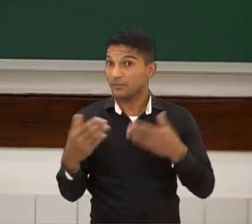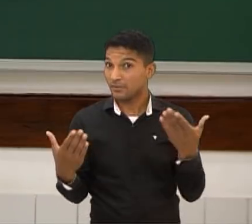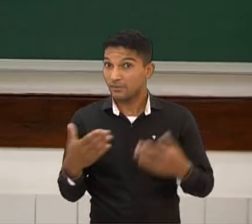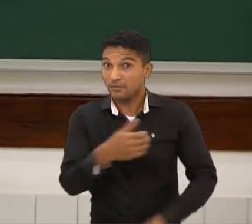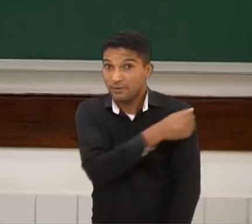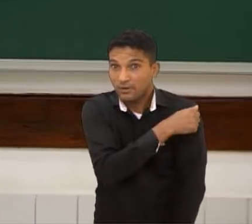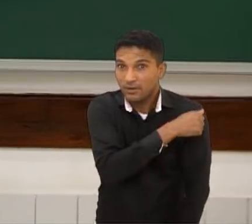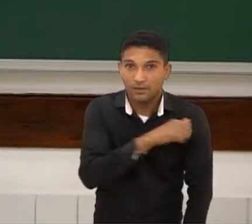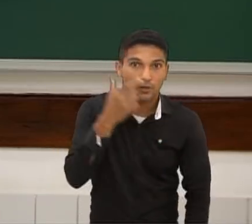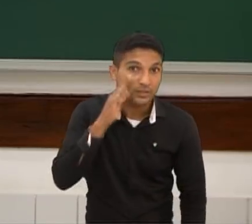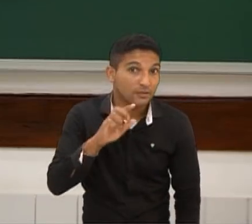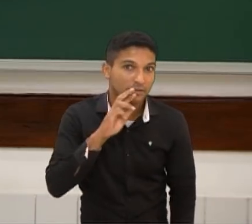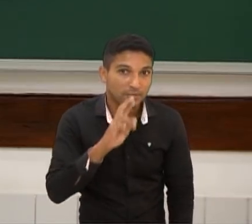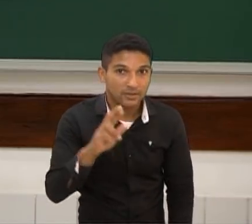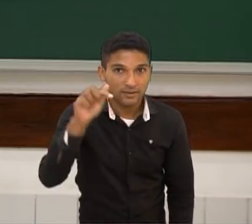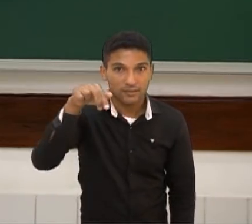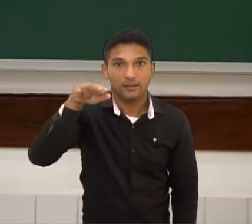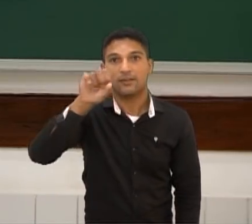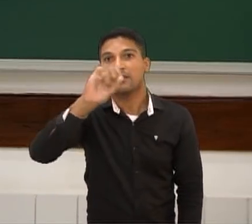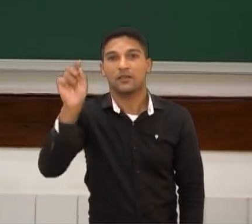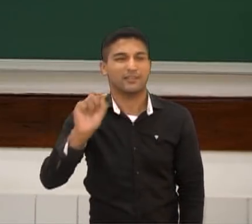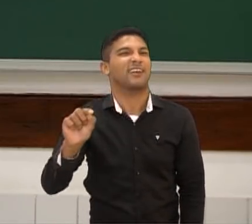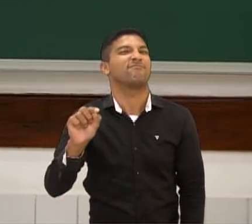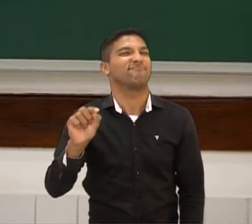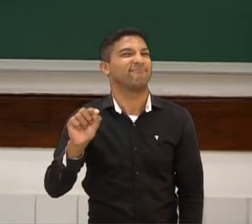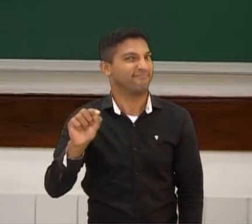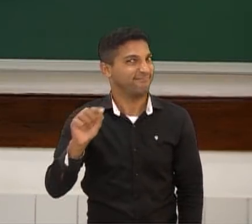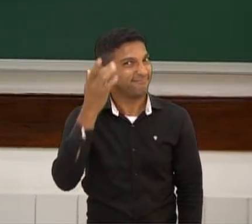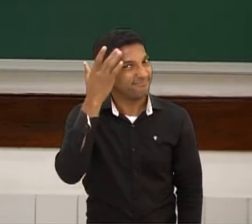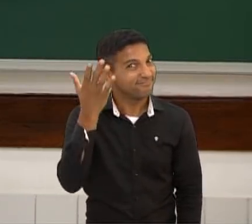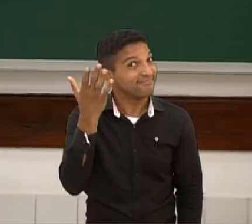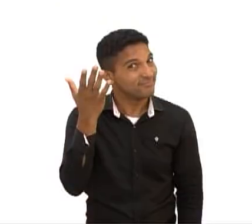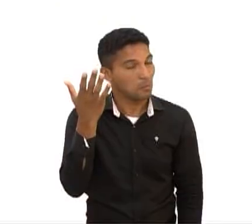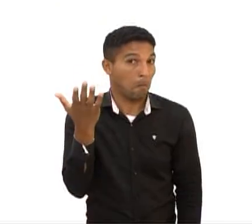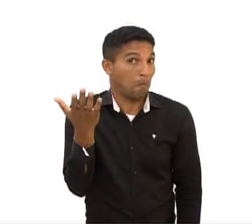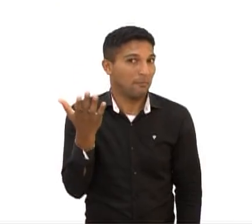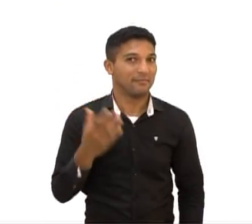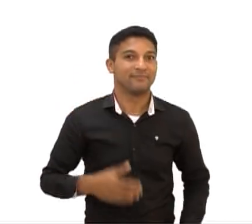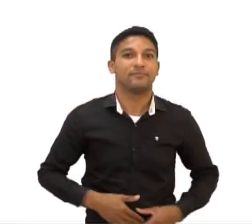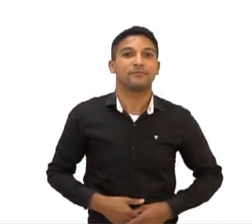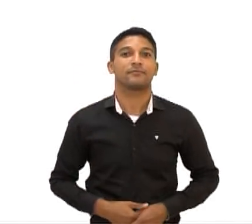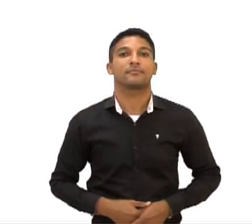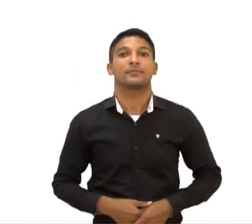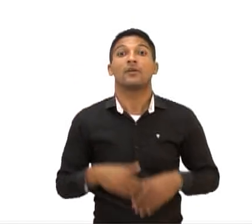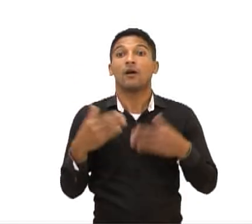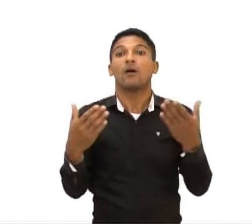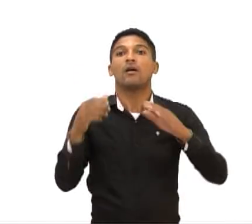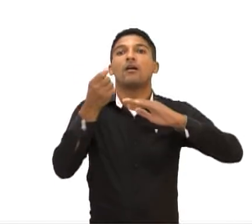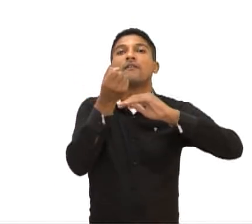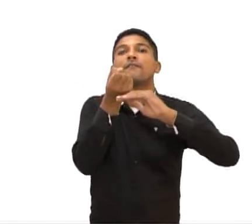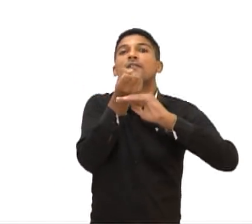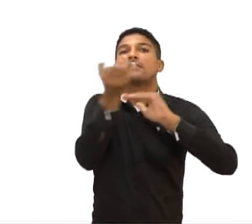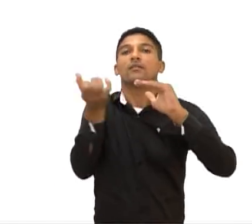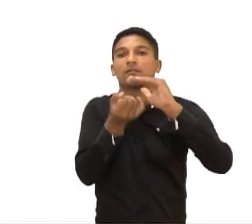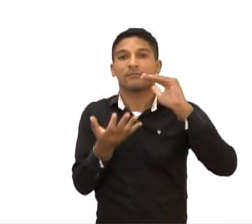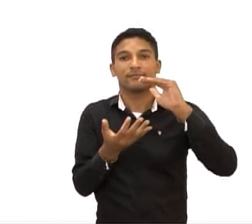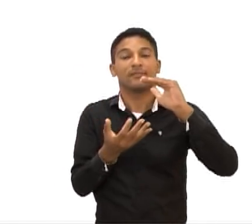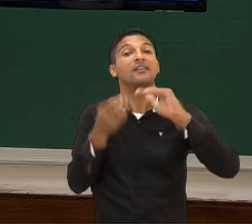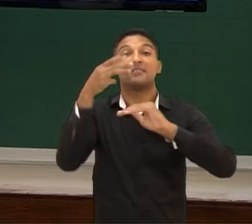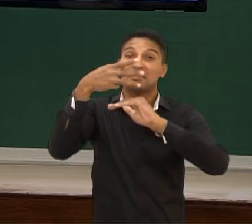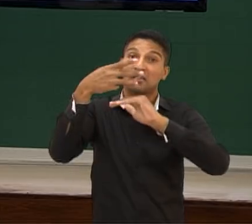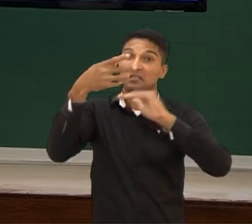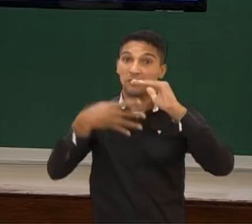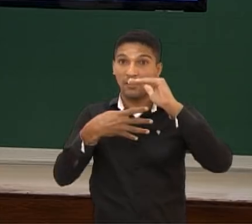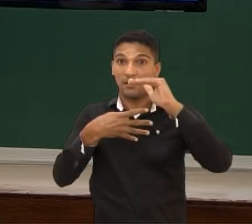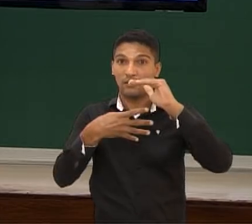Então, pessoal, conseguiram responder o quiz? Ah, foi moleza, não foi? Então, lá. Qual que é a fração que representa? 3/4. Por que